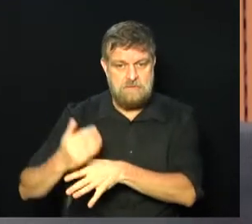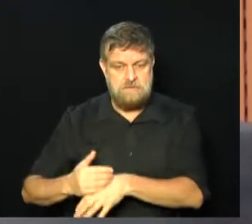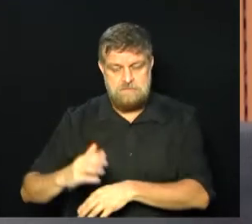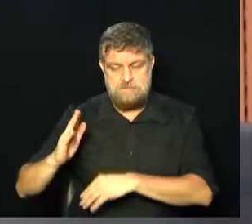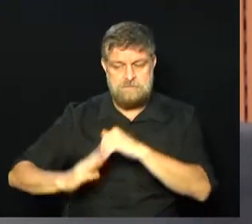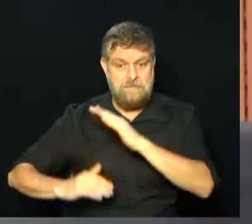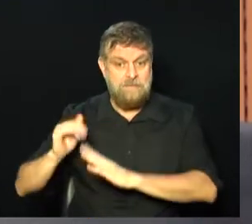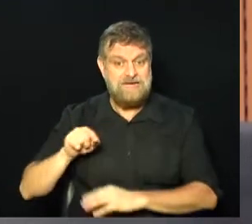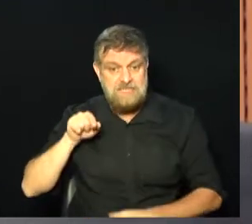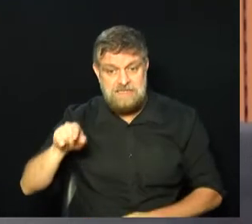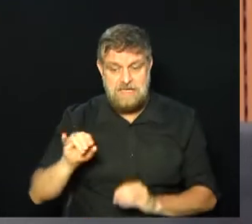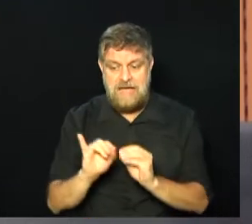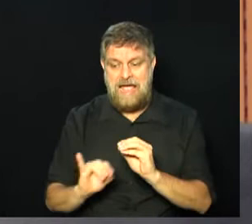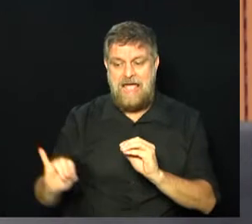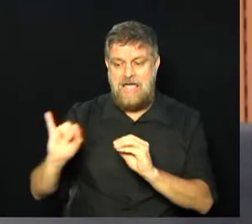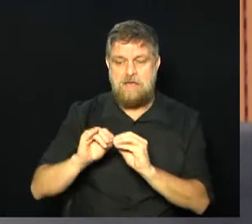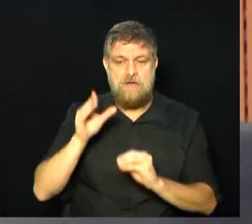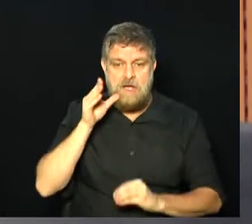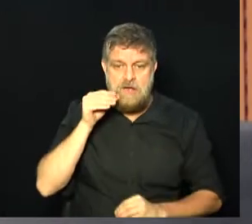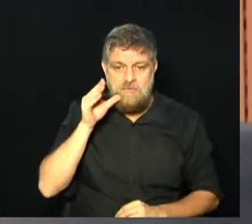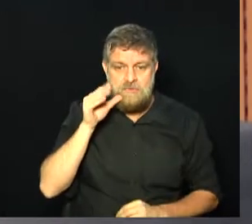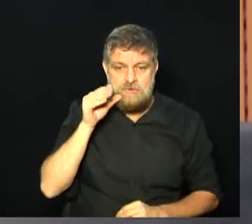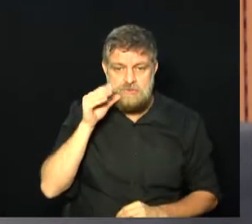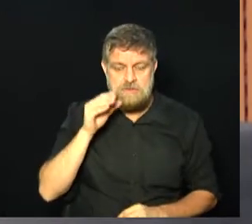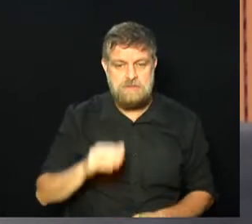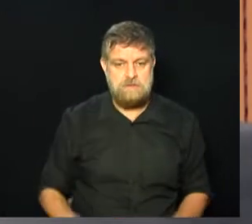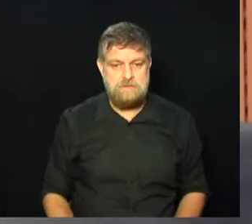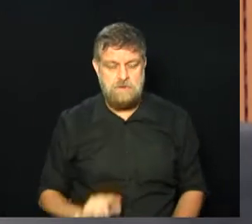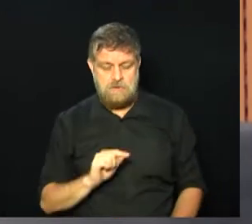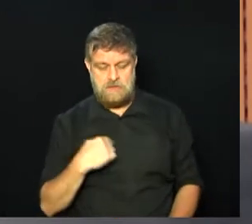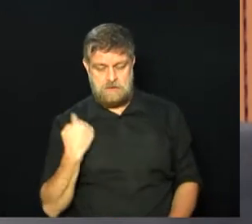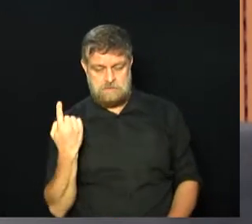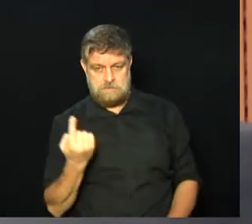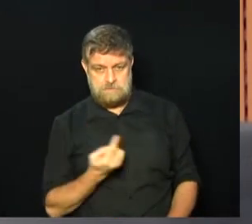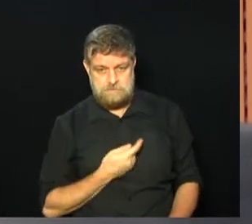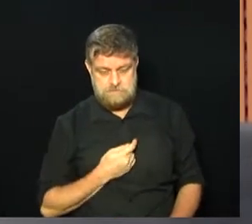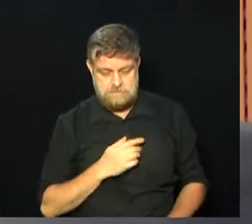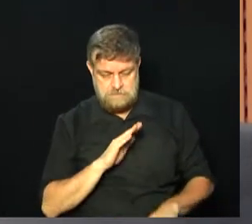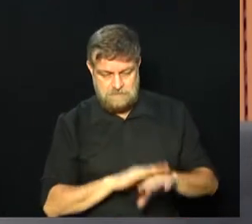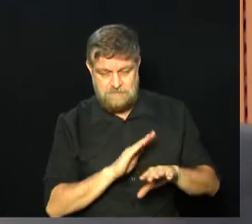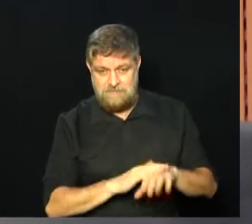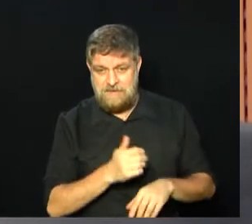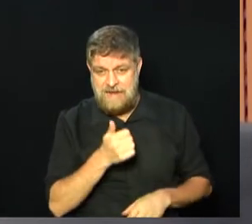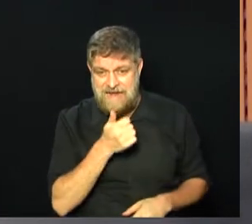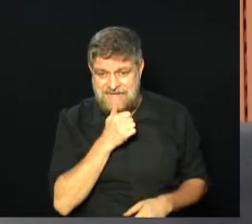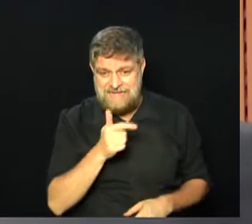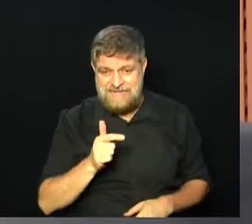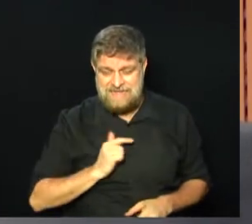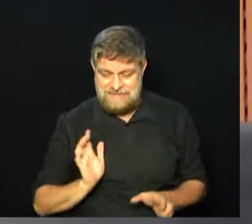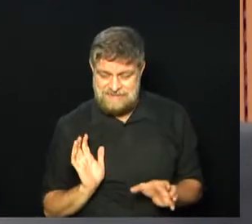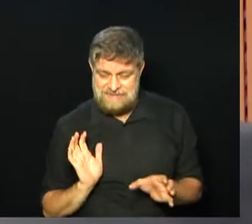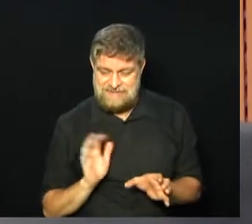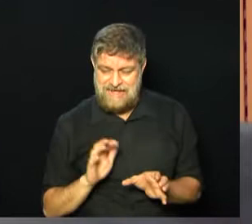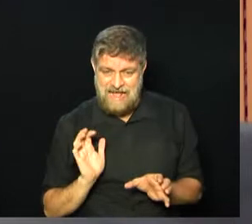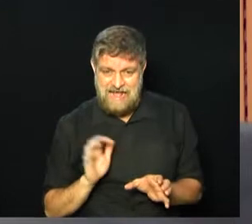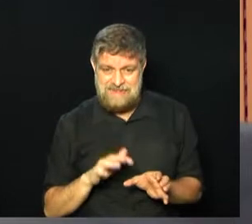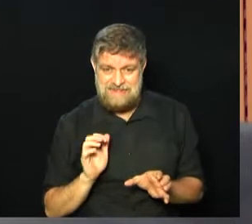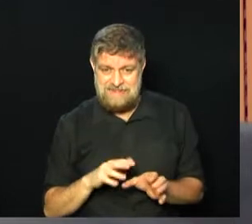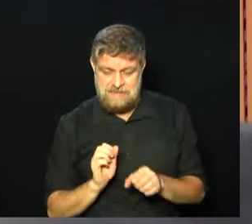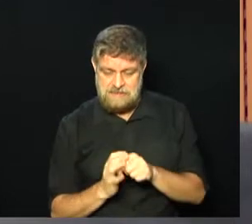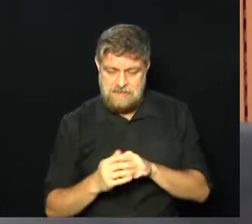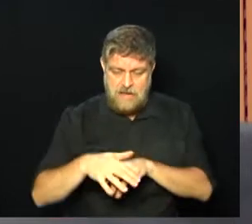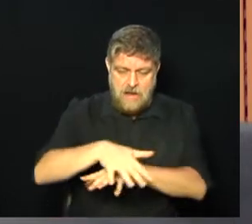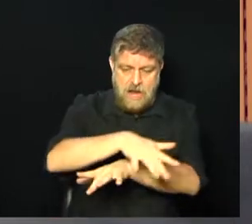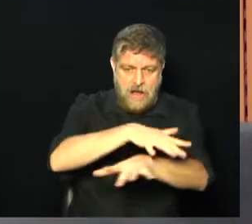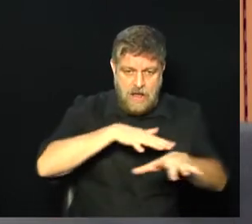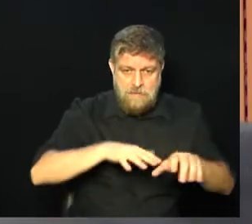na IMA. E aí, o que nós estamos fazendo? Há ainda uma discussão se os dados da pandemia, da Covid,